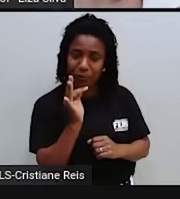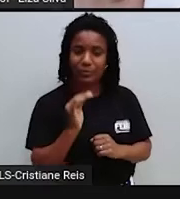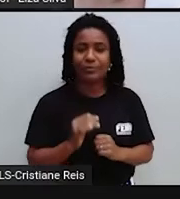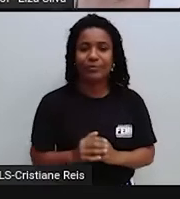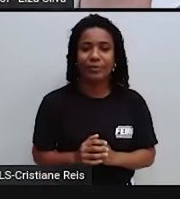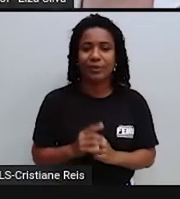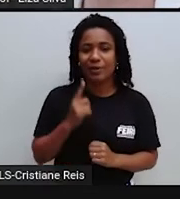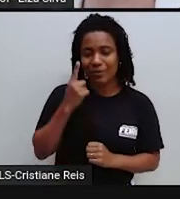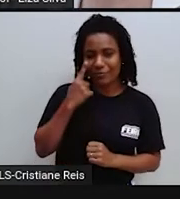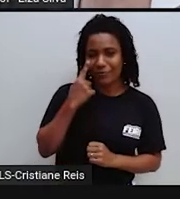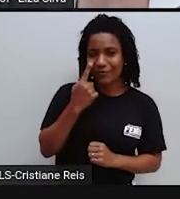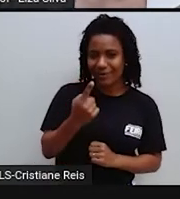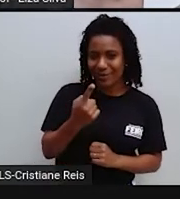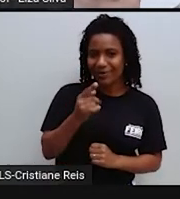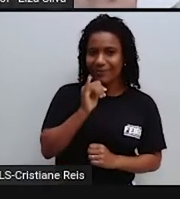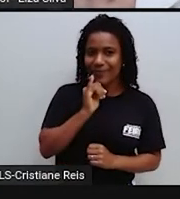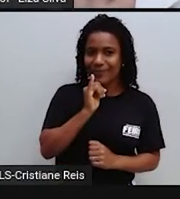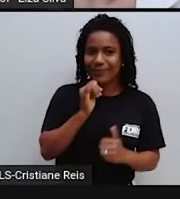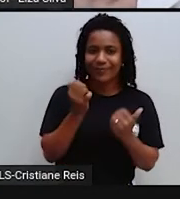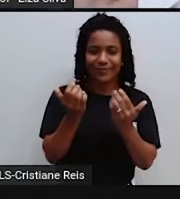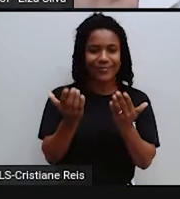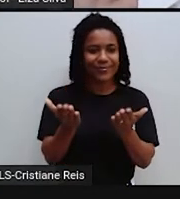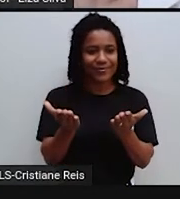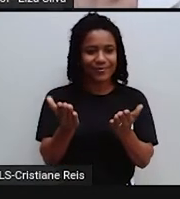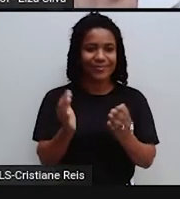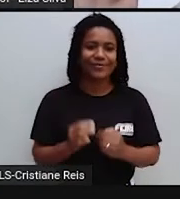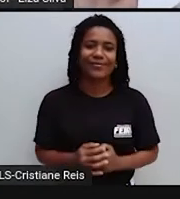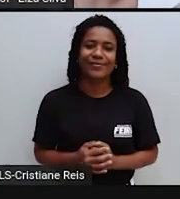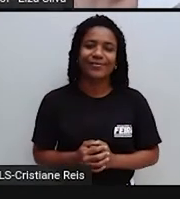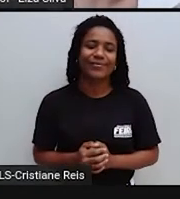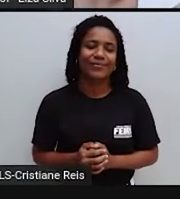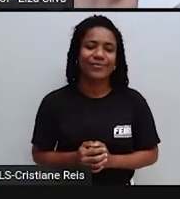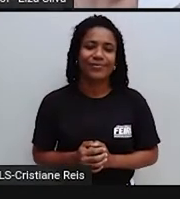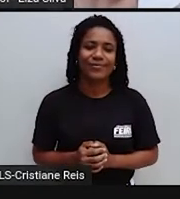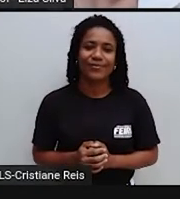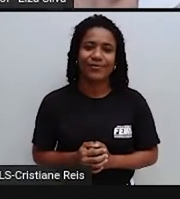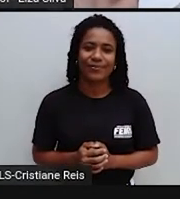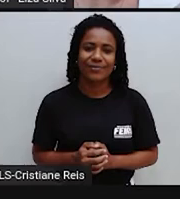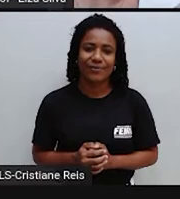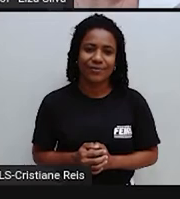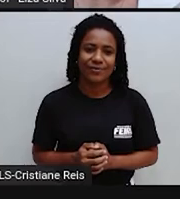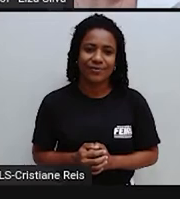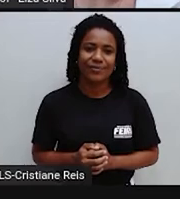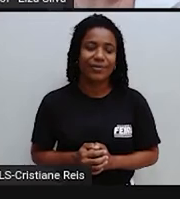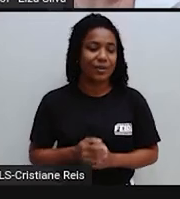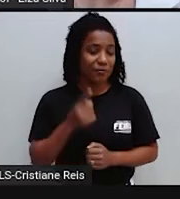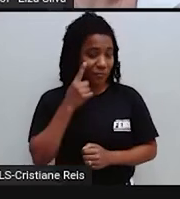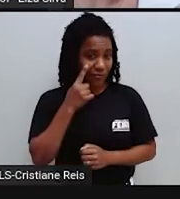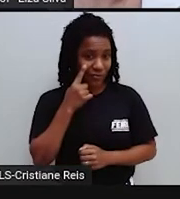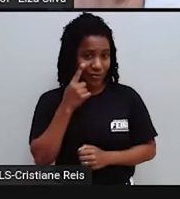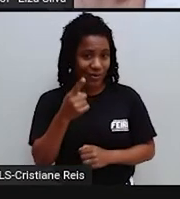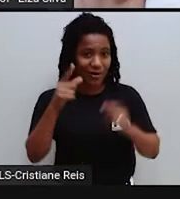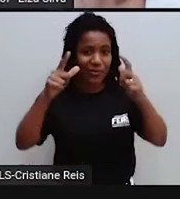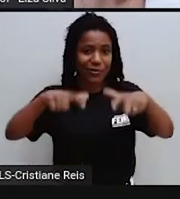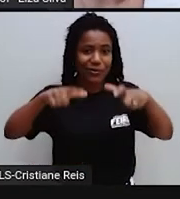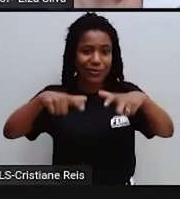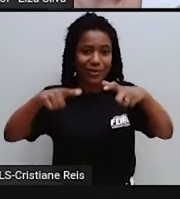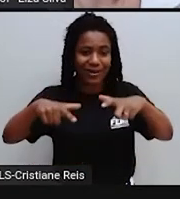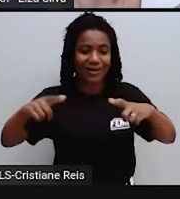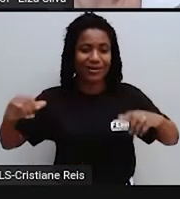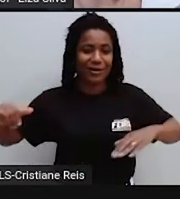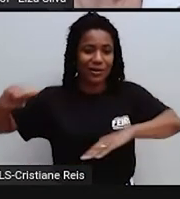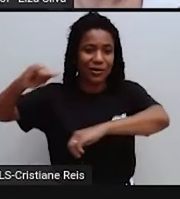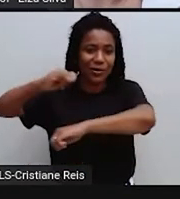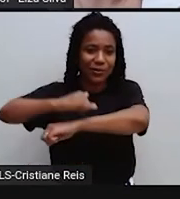nós compreendermos melhor. Observe que nós estamos aqui em um airport, em um aeroporto.